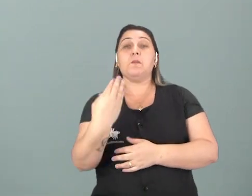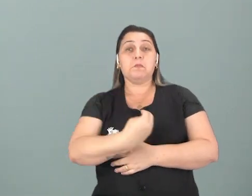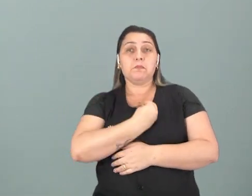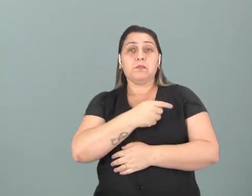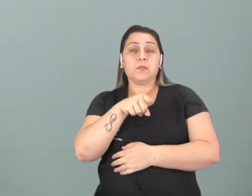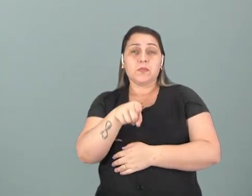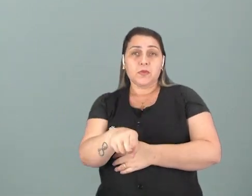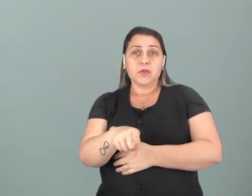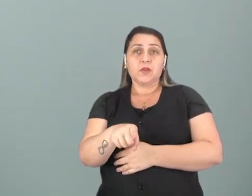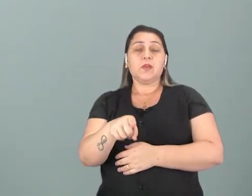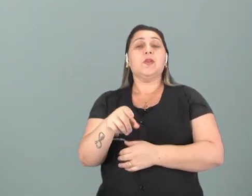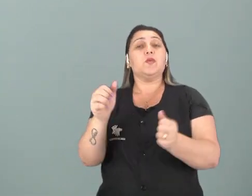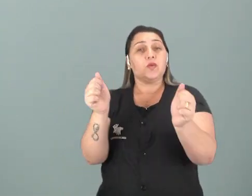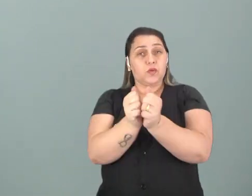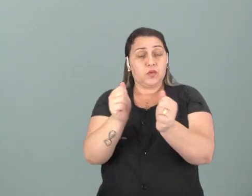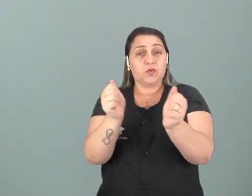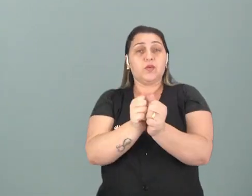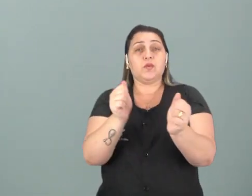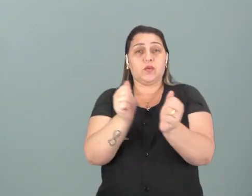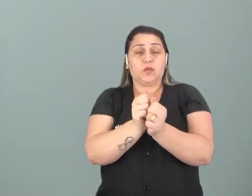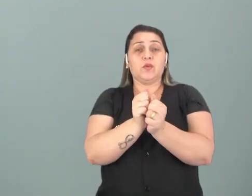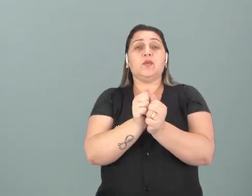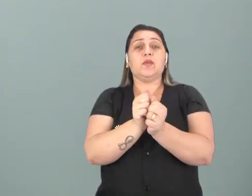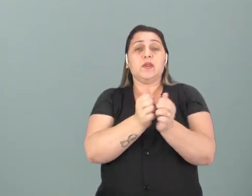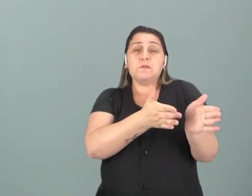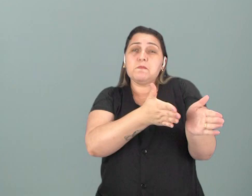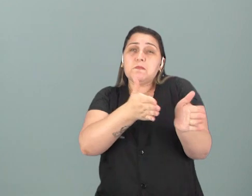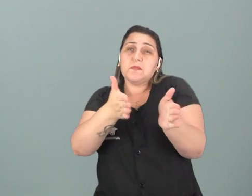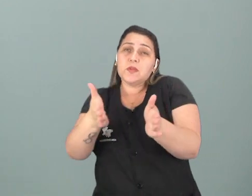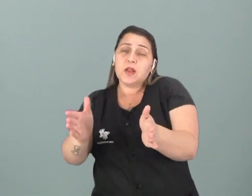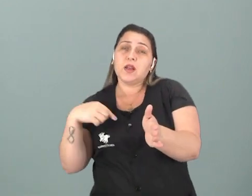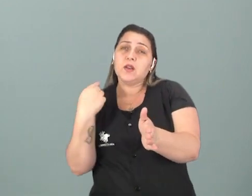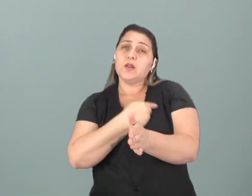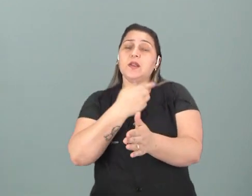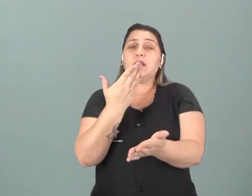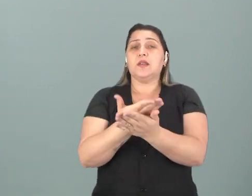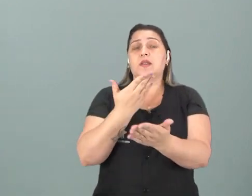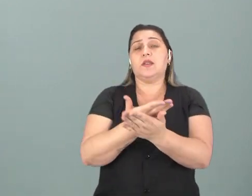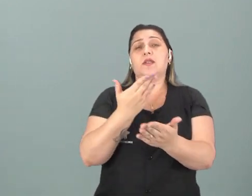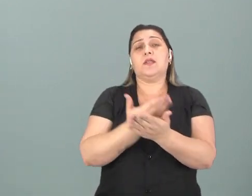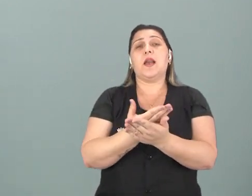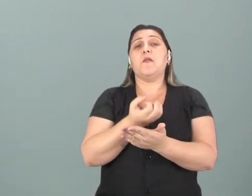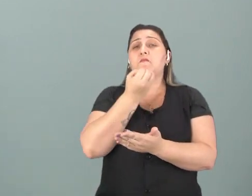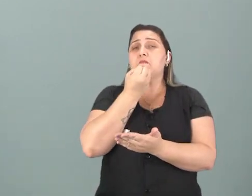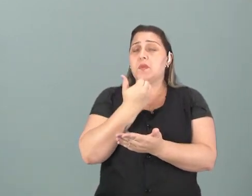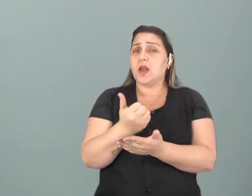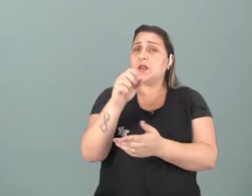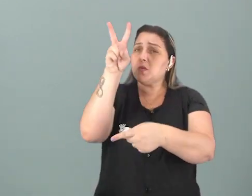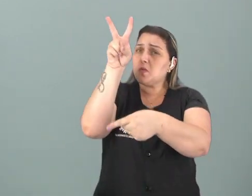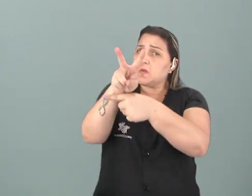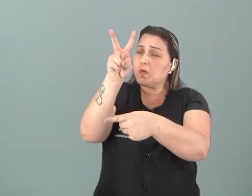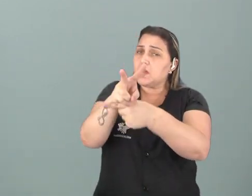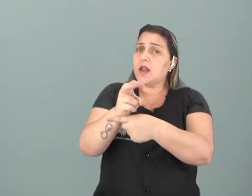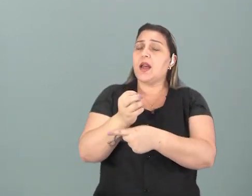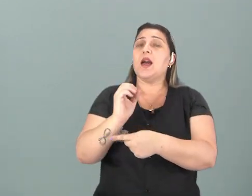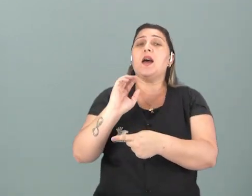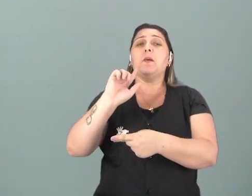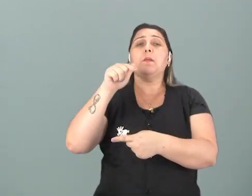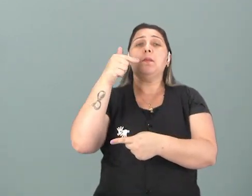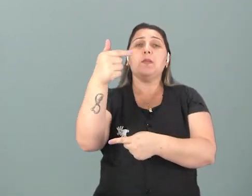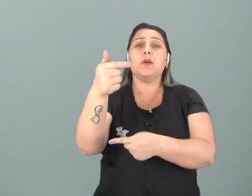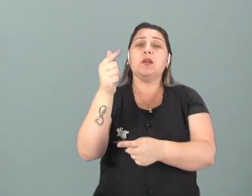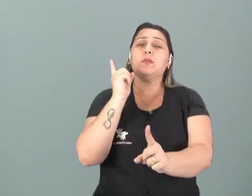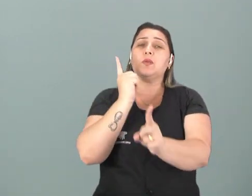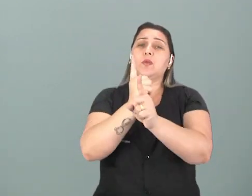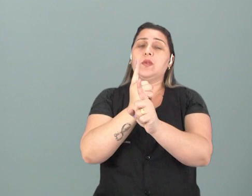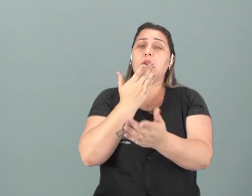agradeço pela sua presença, por estar nos acompanhando durante todo esse período, as nossas aulas. Fiquem bem, se cuidem e